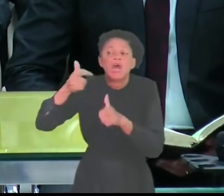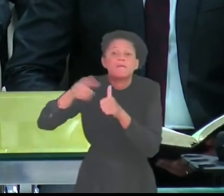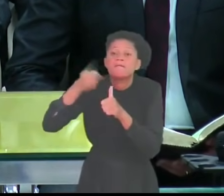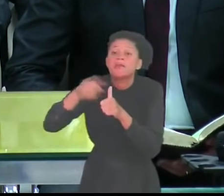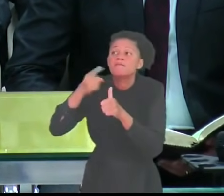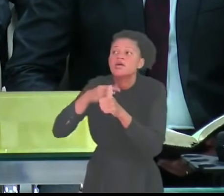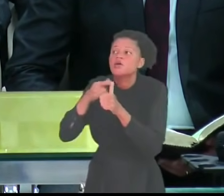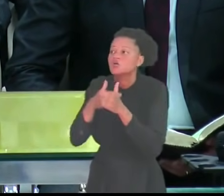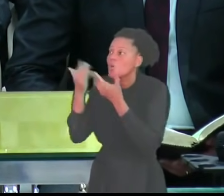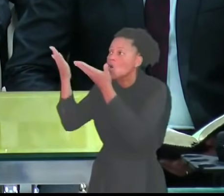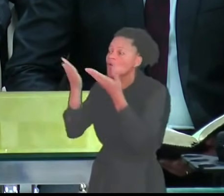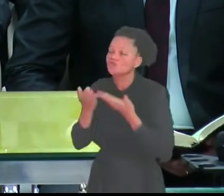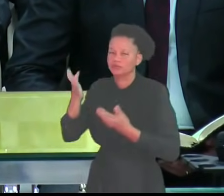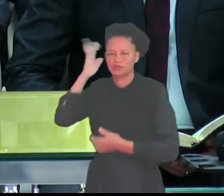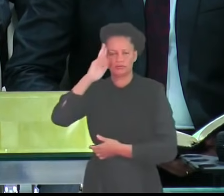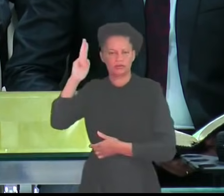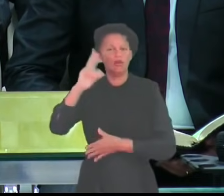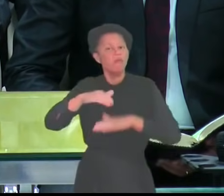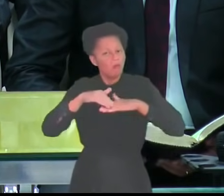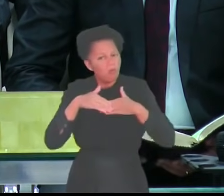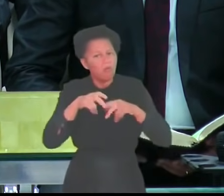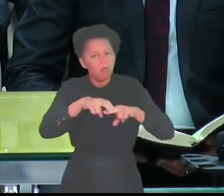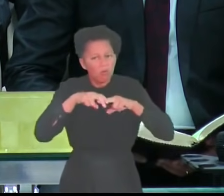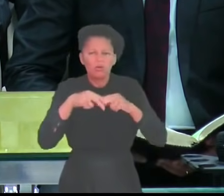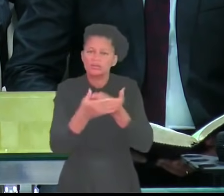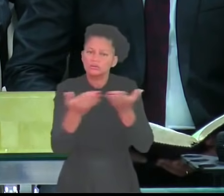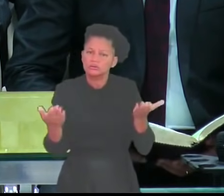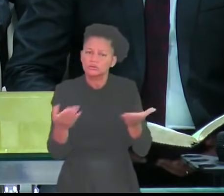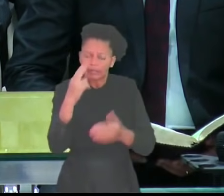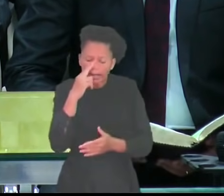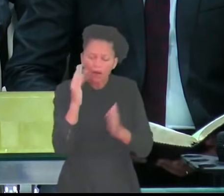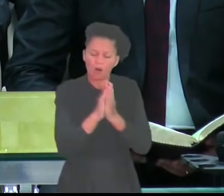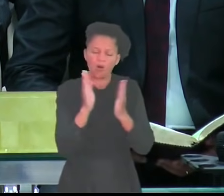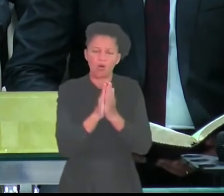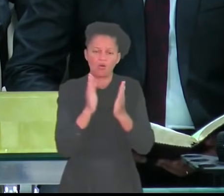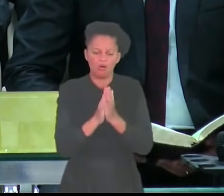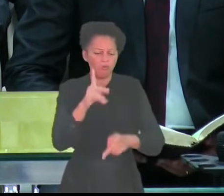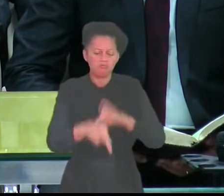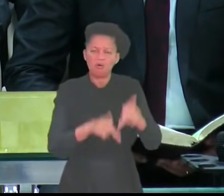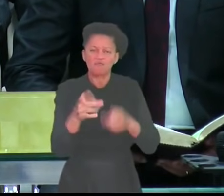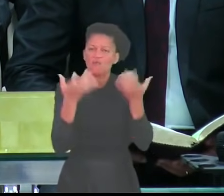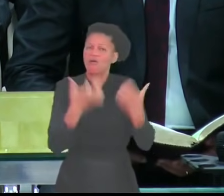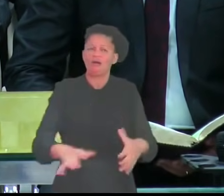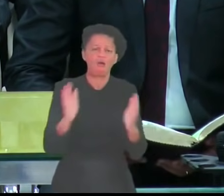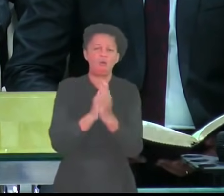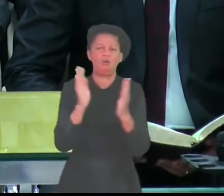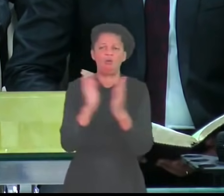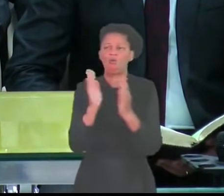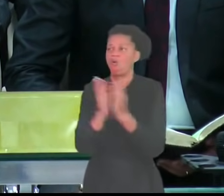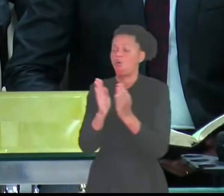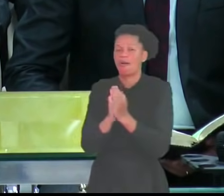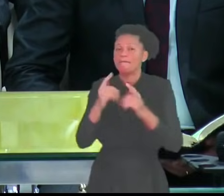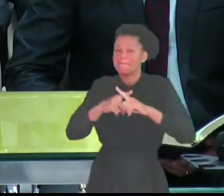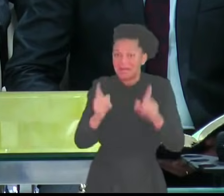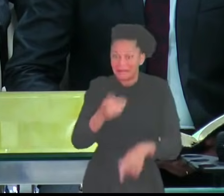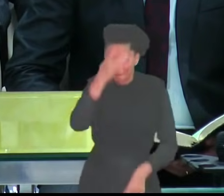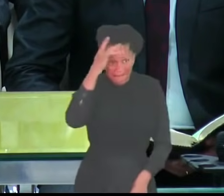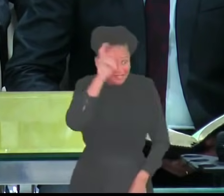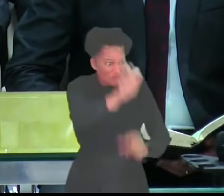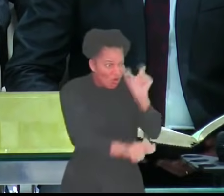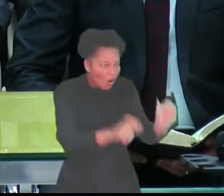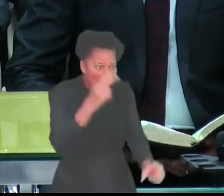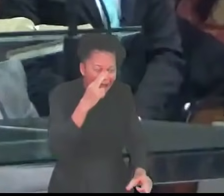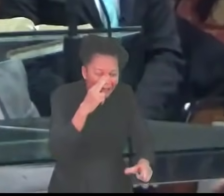Por isso que crente tem que orar. O povo não está orando mais, mas crente tem que orar a